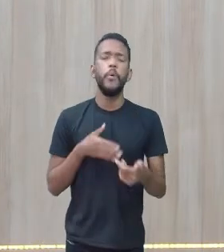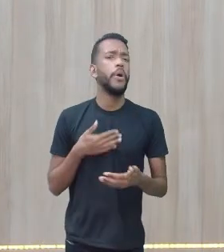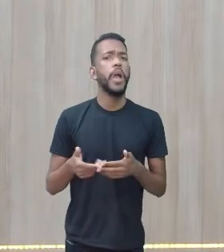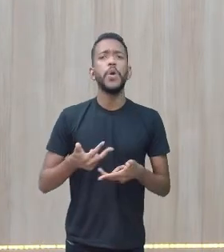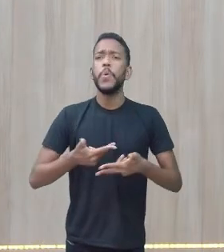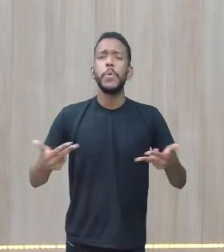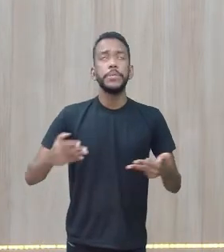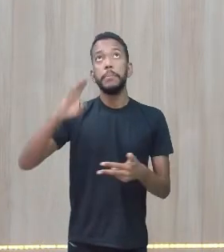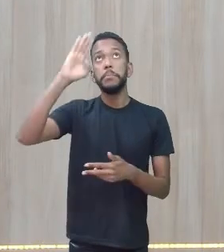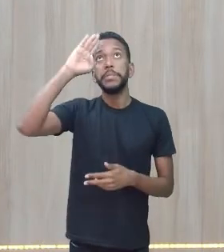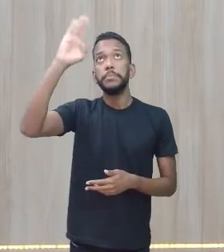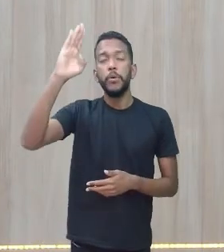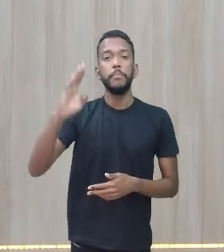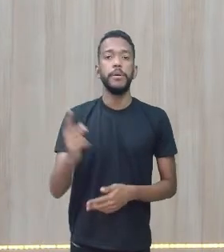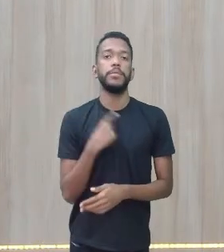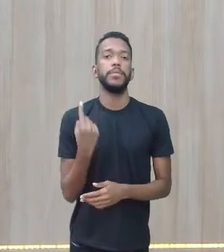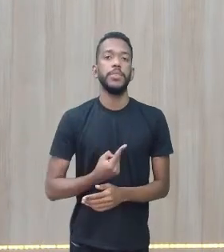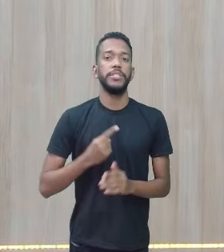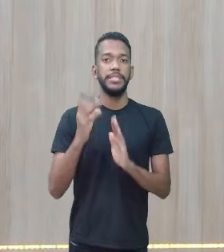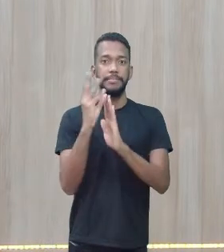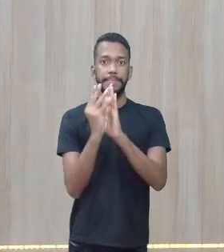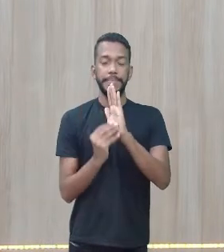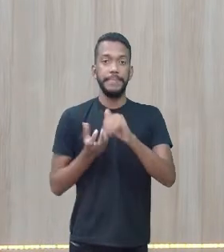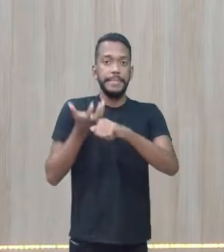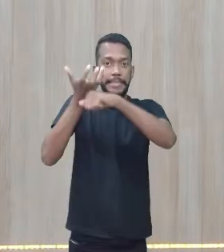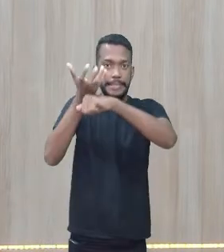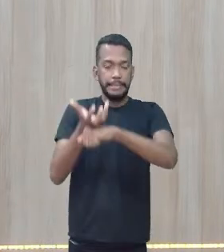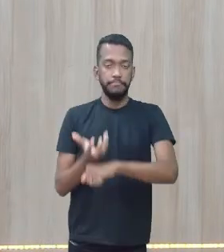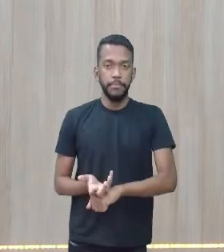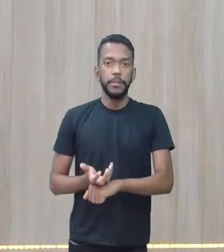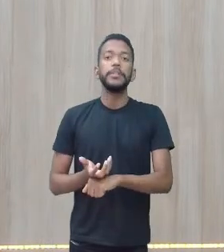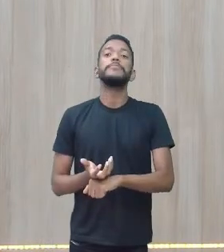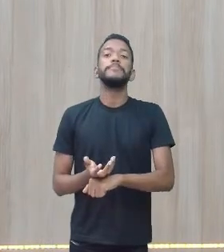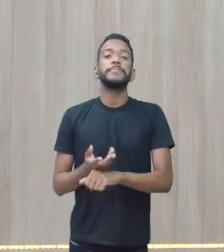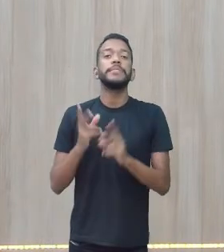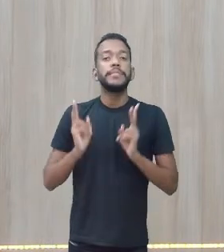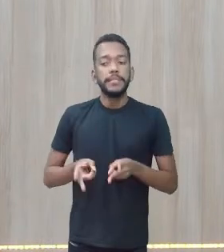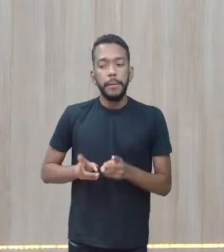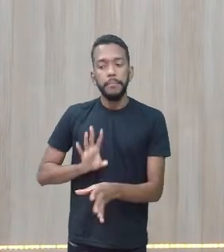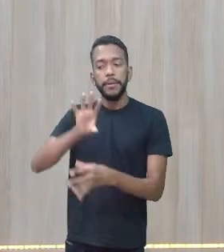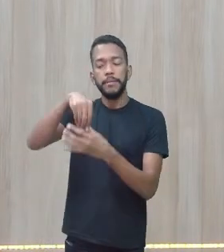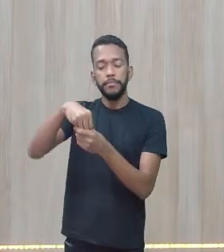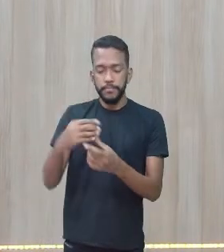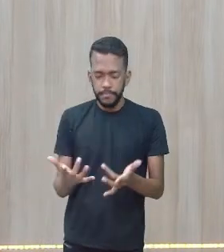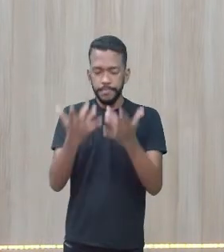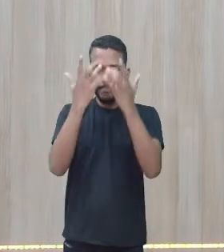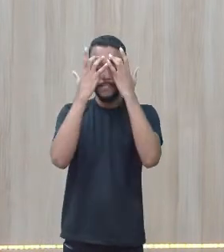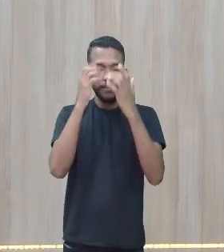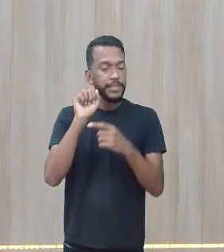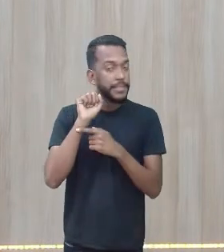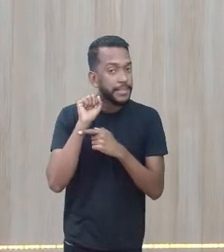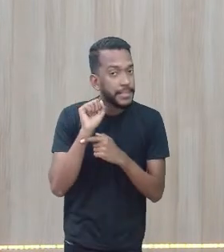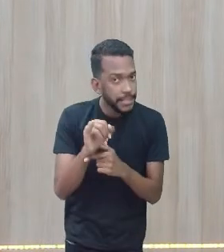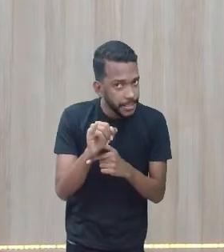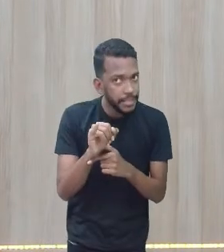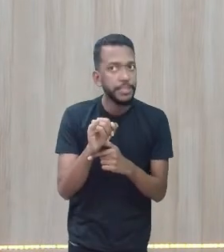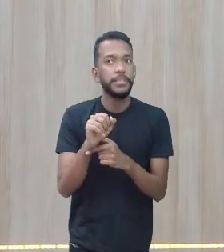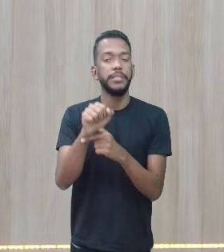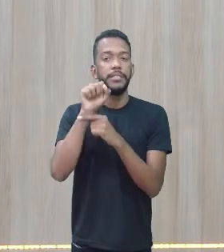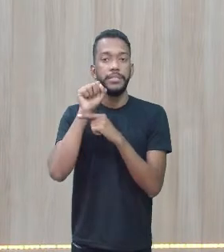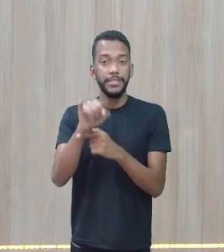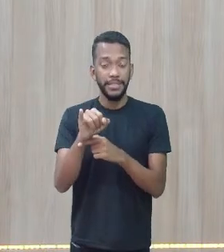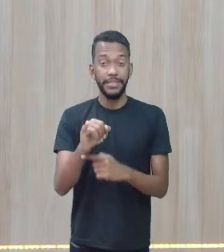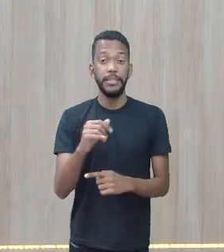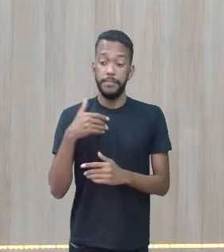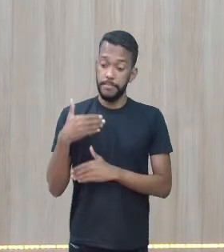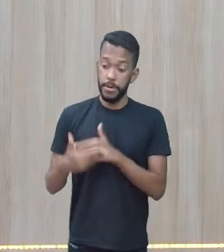e principalmente das nossas disciplinas, eles ficarão na nossa mente se, nesse processo